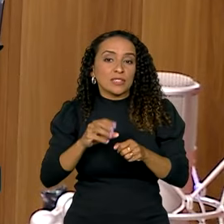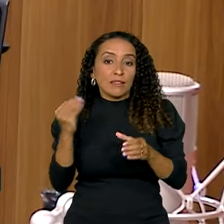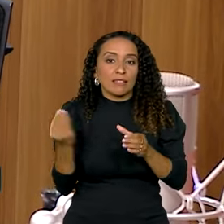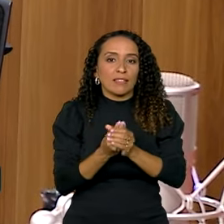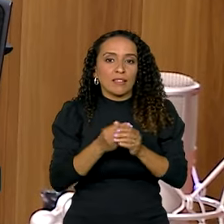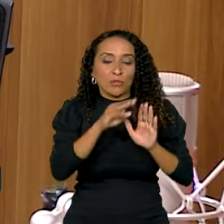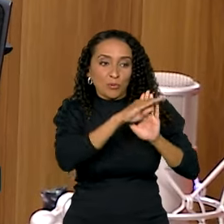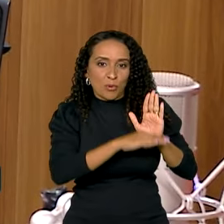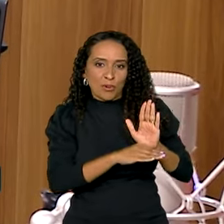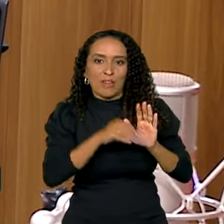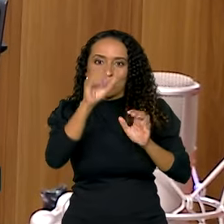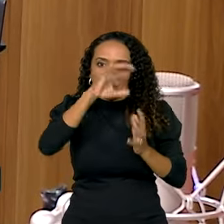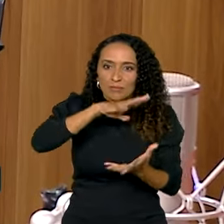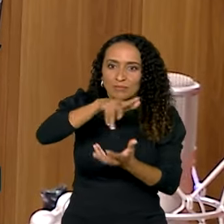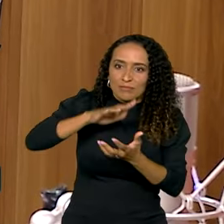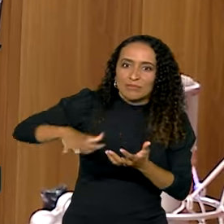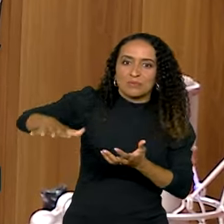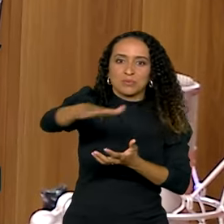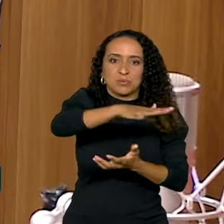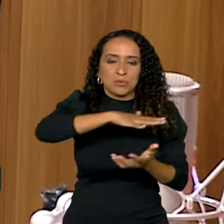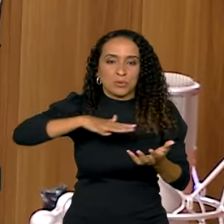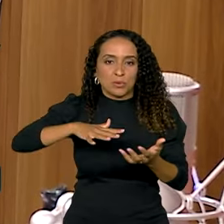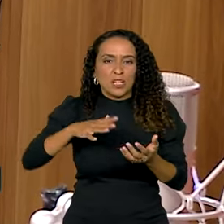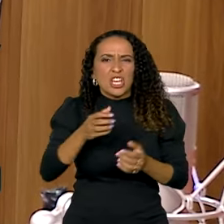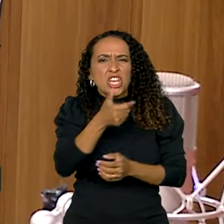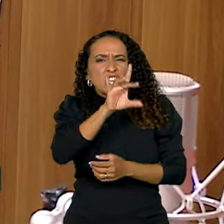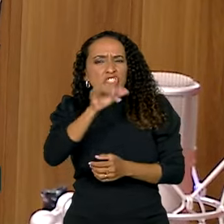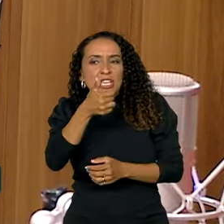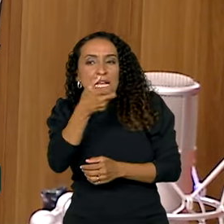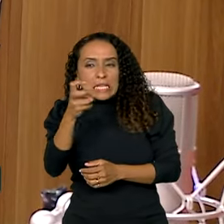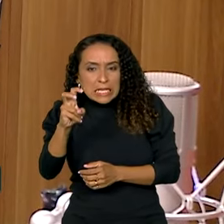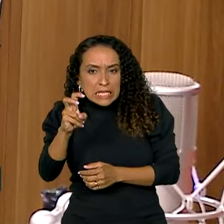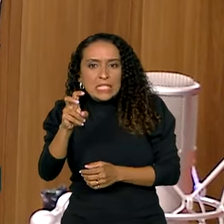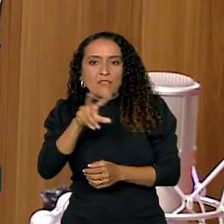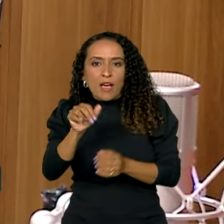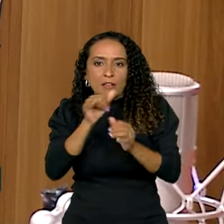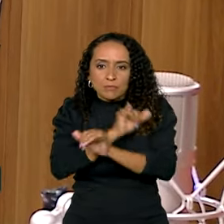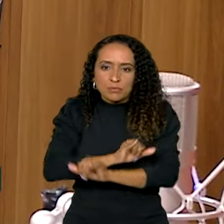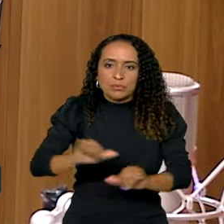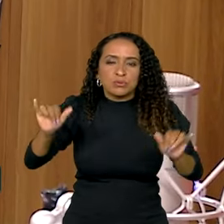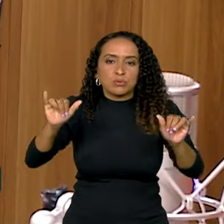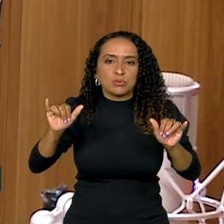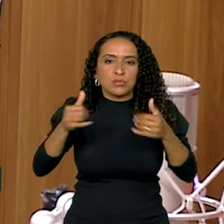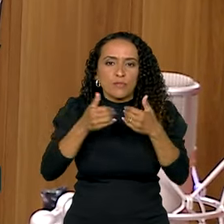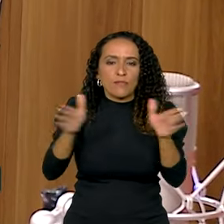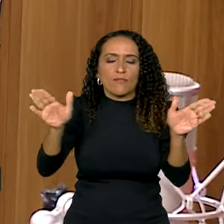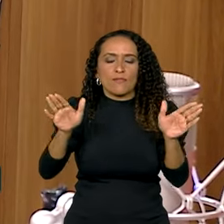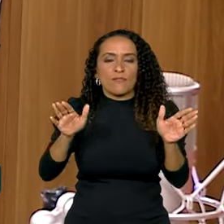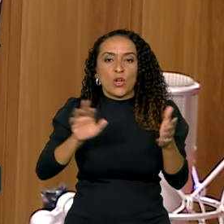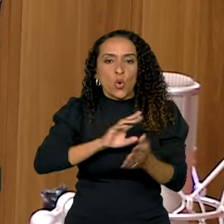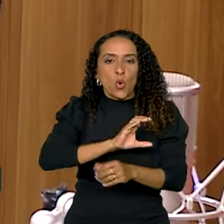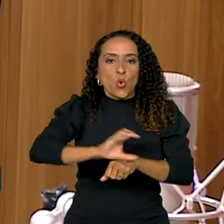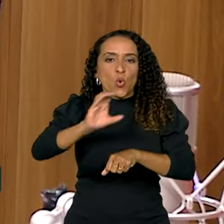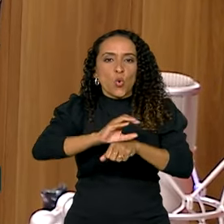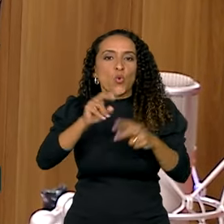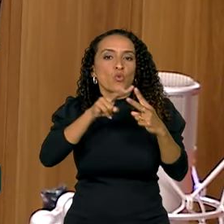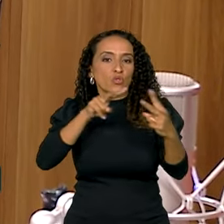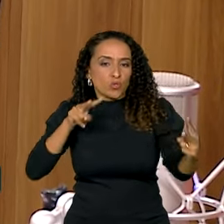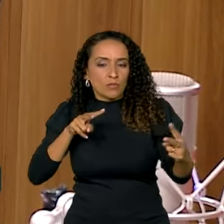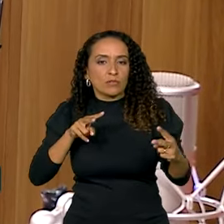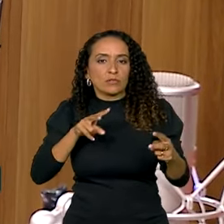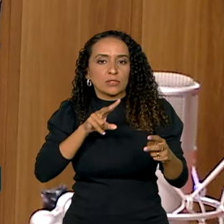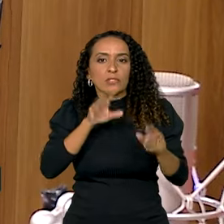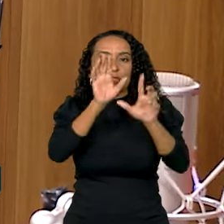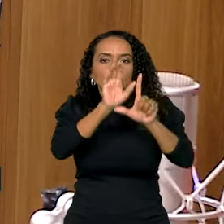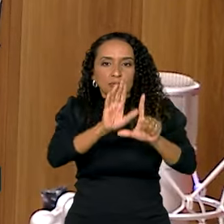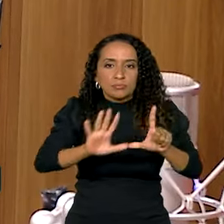espacial. Então, dia 15 agora, a gente deve relançar uma série de cursos online que são colocados na